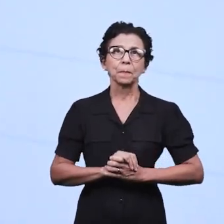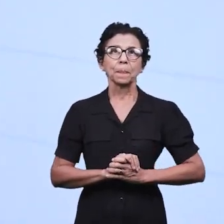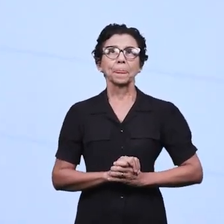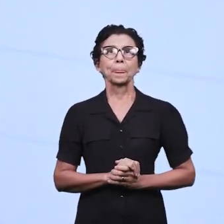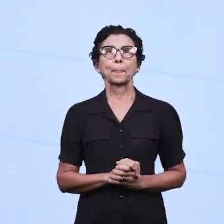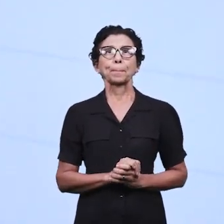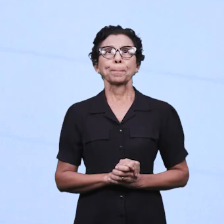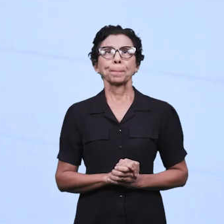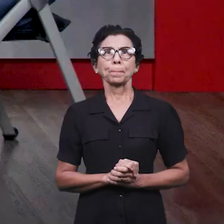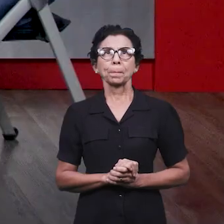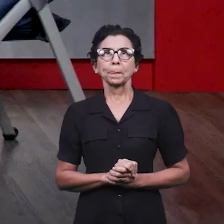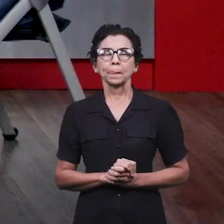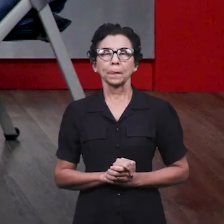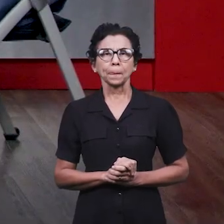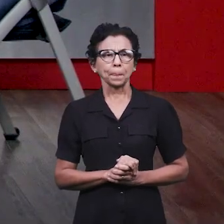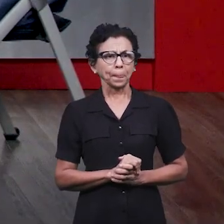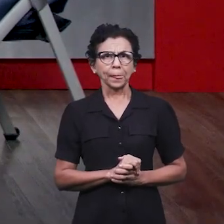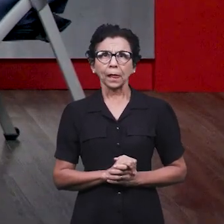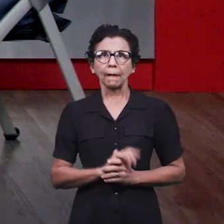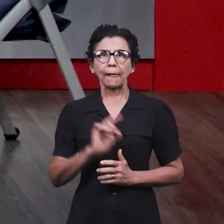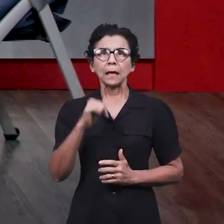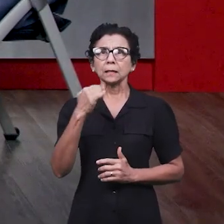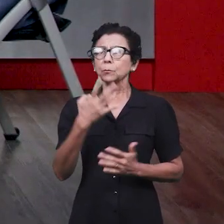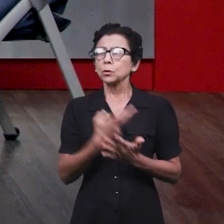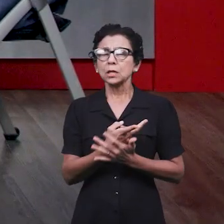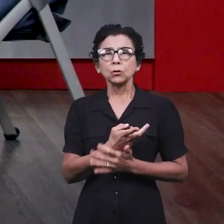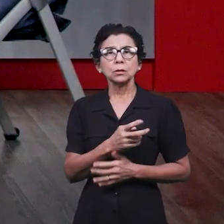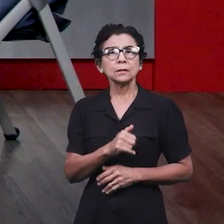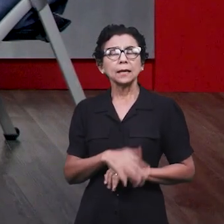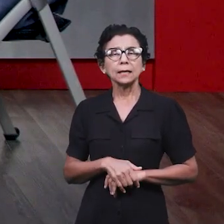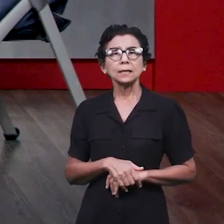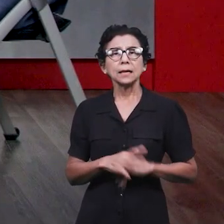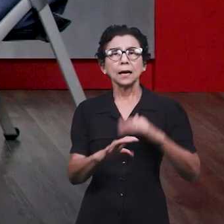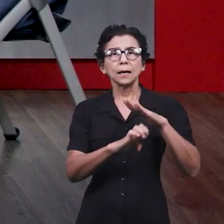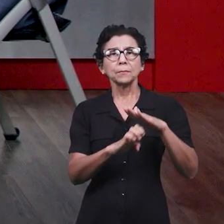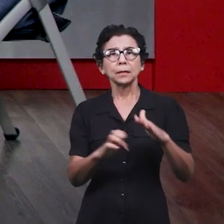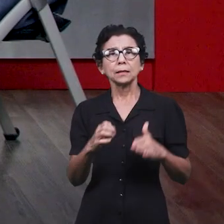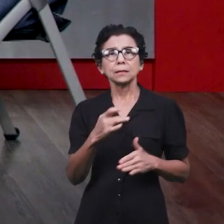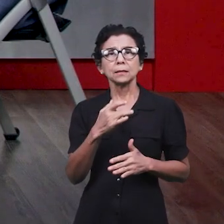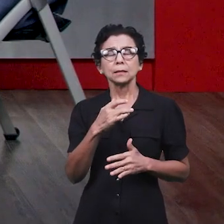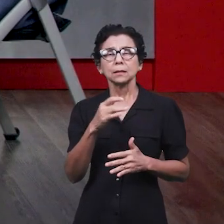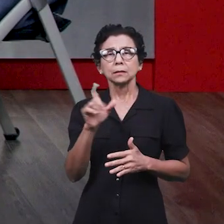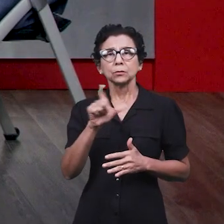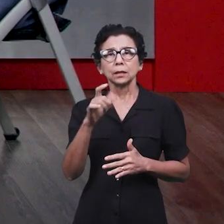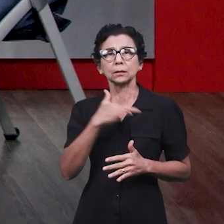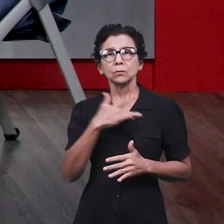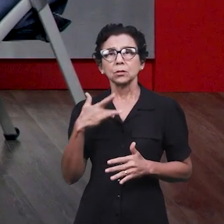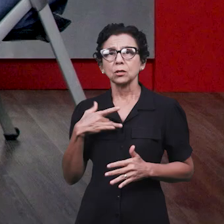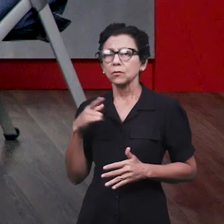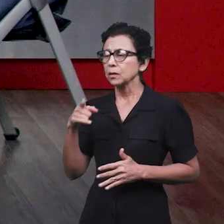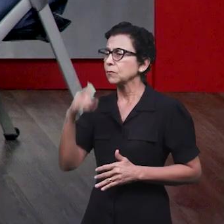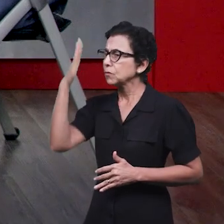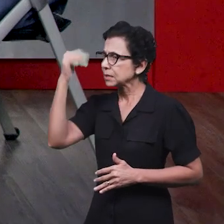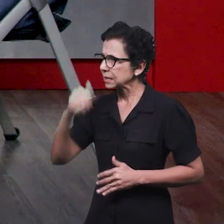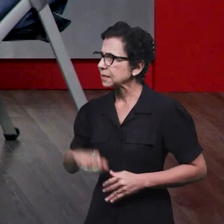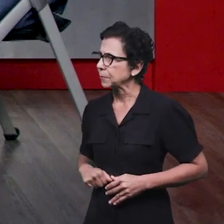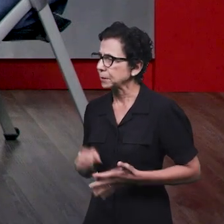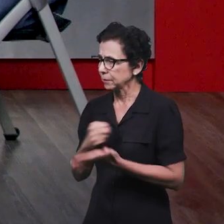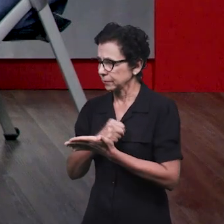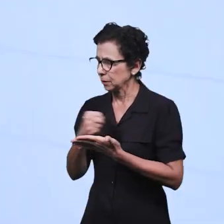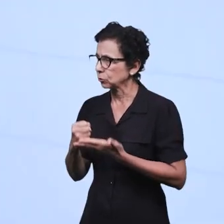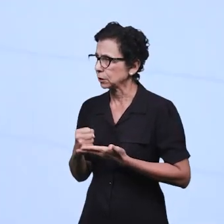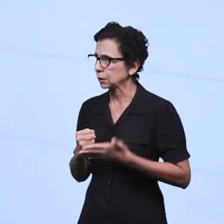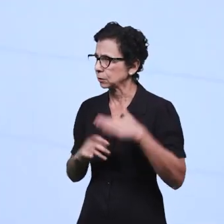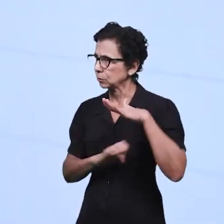você tem essa doença, você sabia. Não, eu não sabia. E eu tenho como provar que eu não sabia. Porque de repente eu fazia tratamento, ou nem